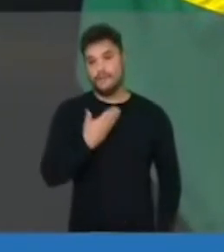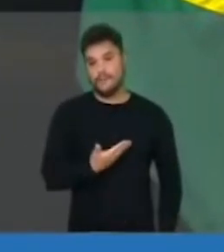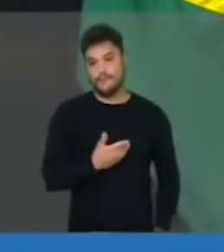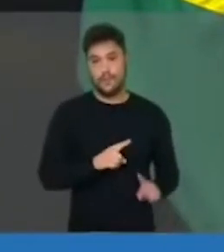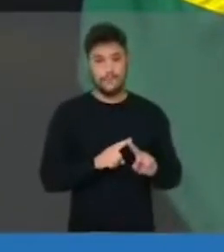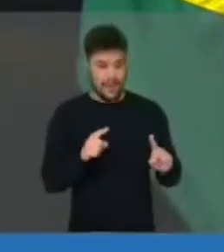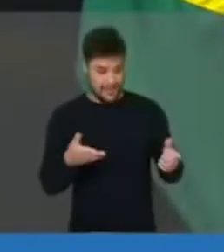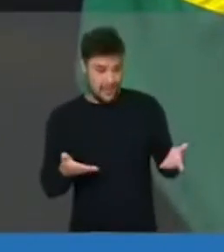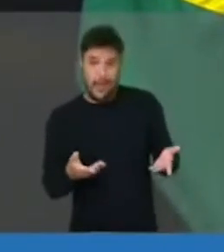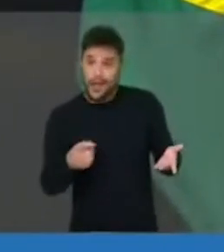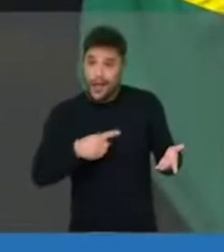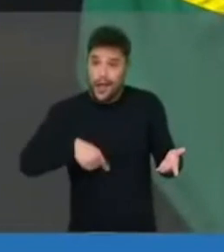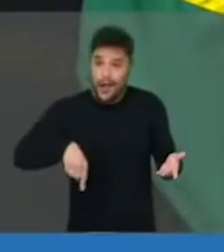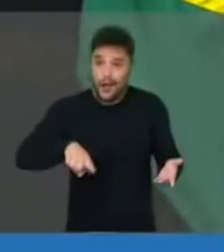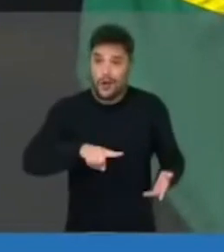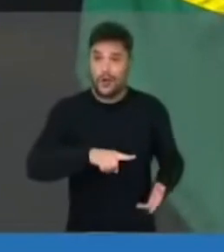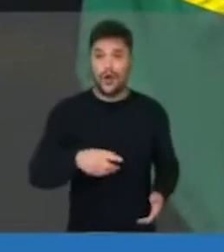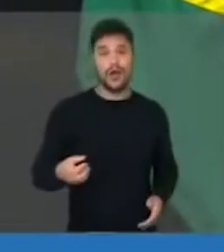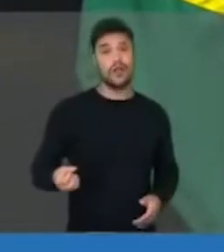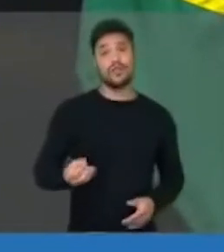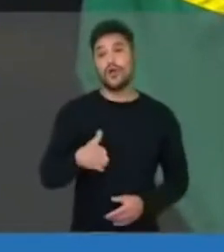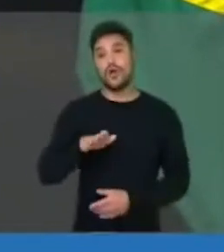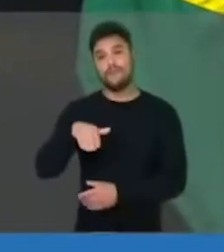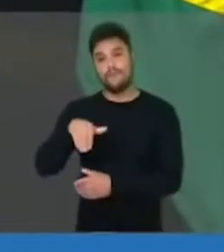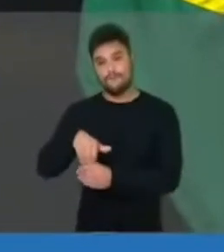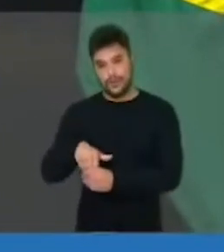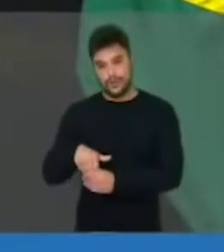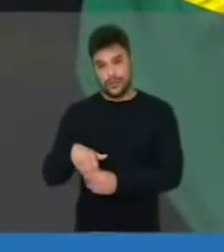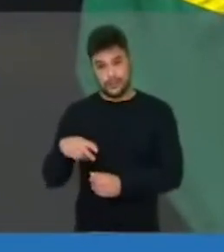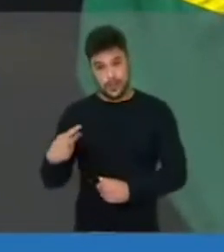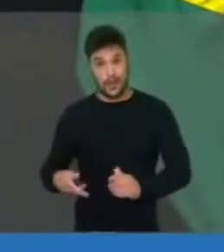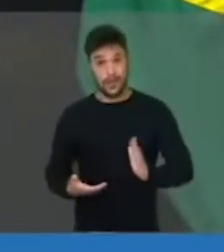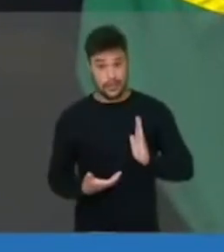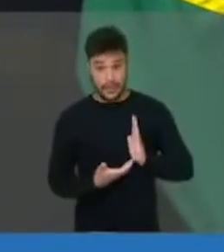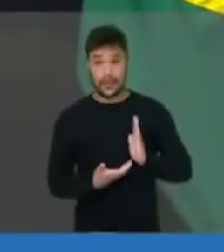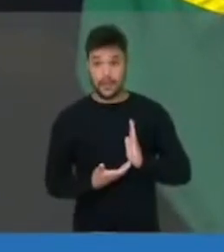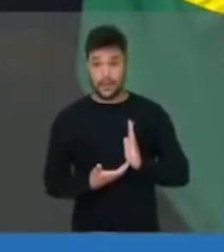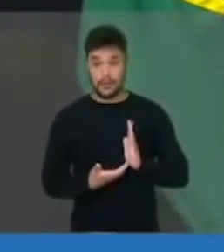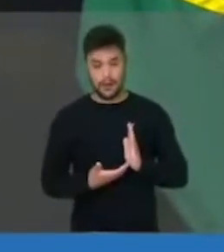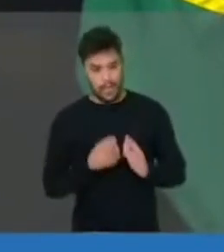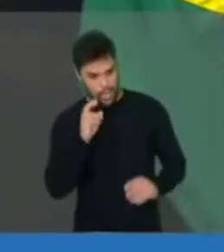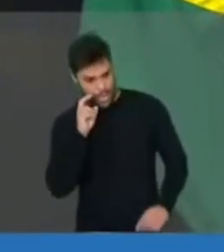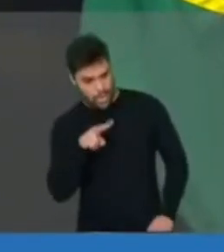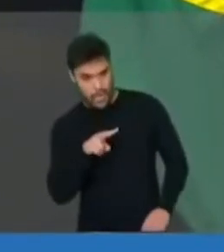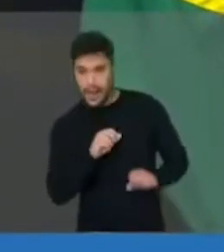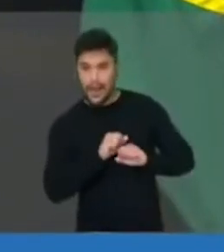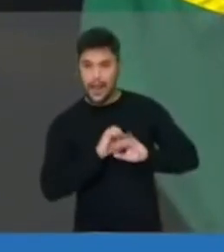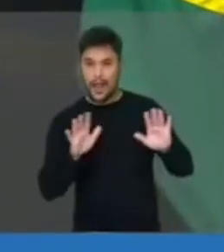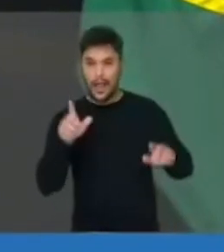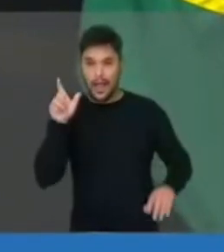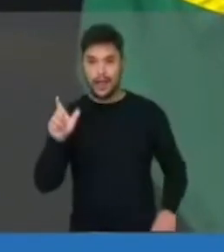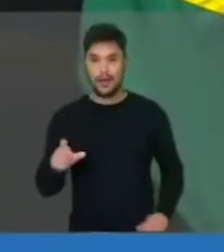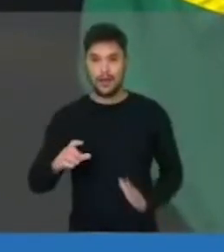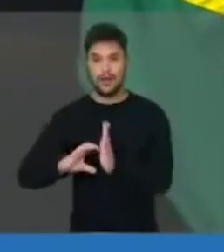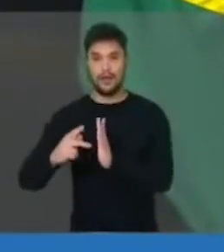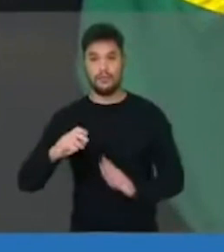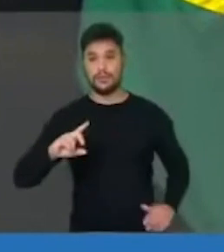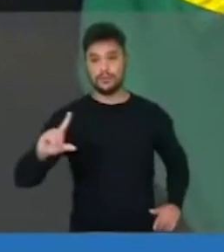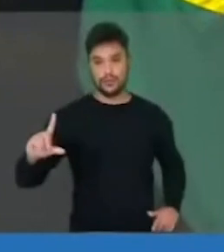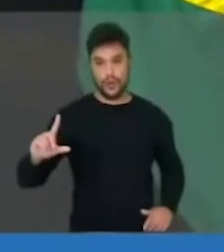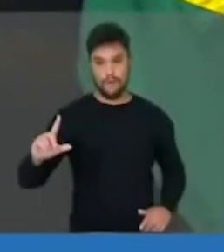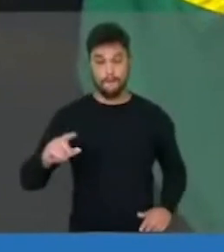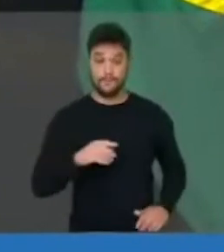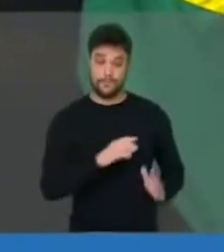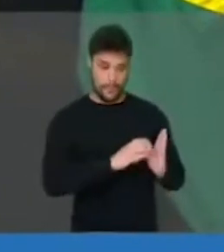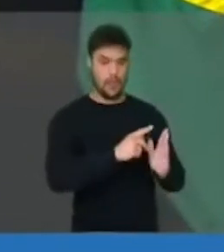mas agora nessa nova votação que nós tivemos na Câmara dos Deputados fica muito claro o posicionamento do PSOL que diferente do